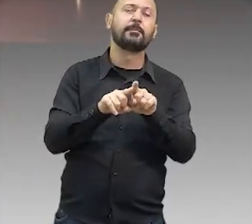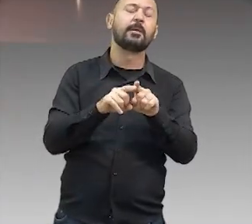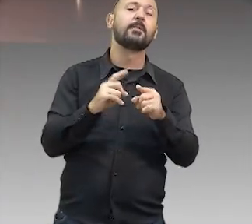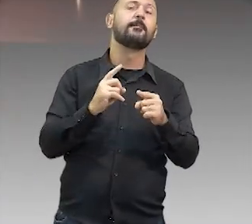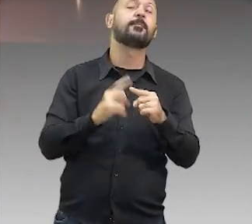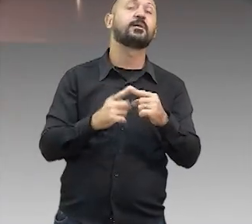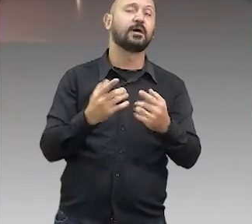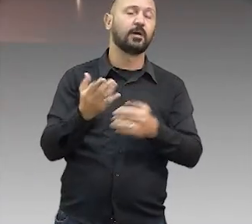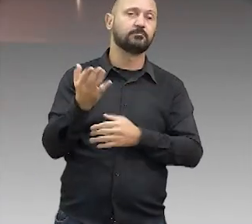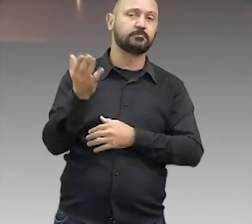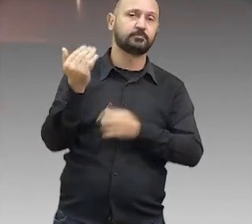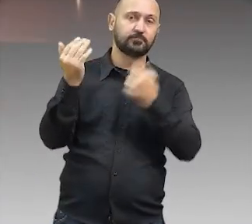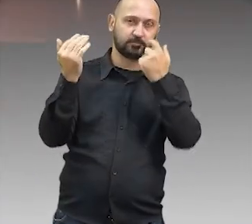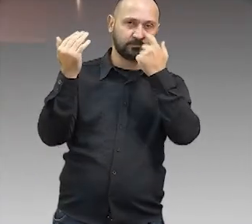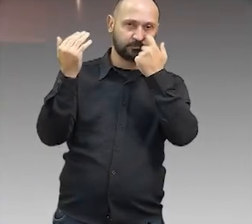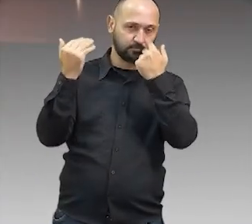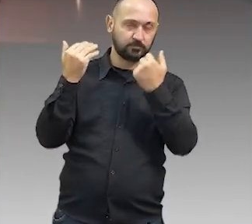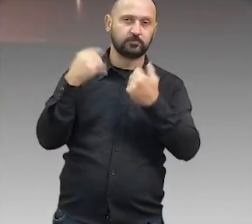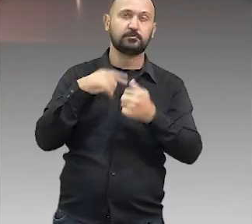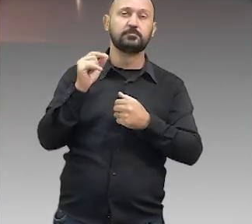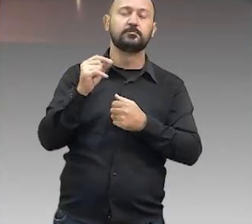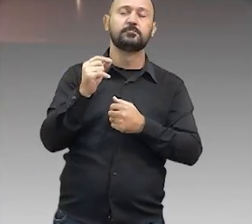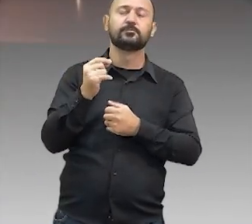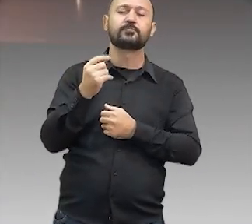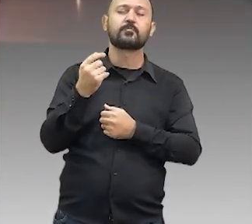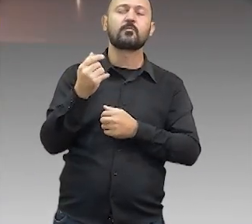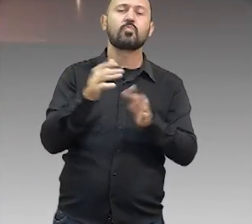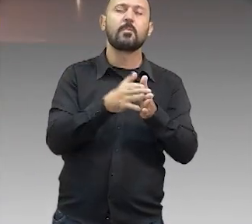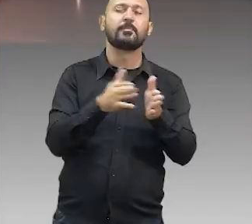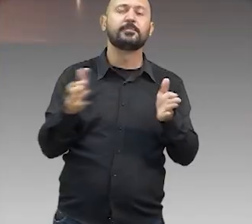também porque na época do Plano